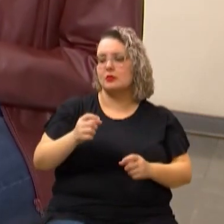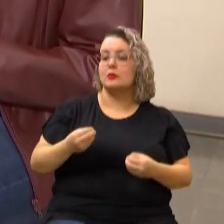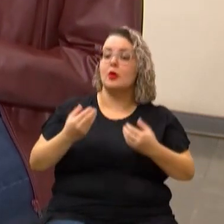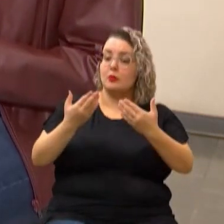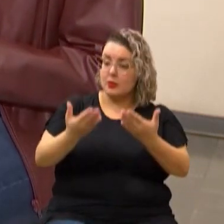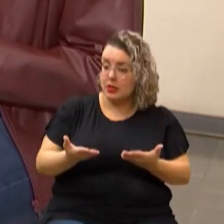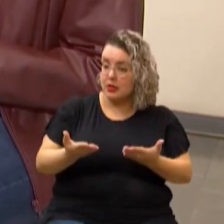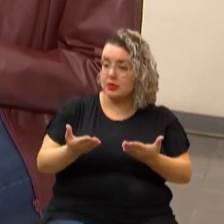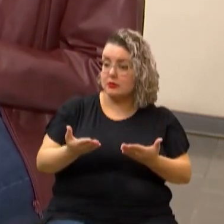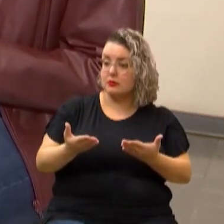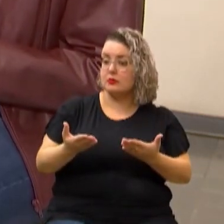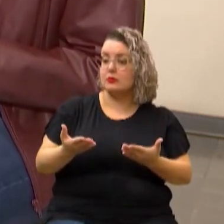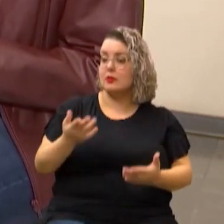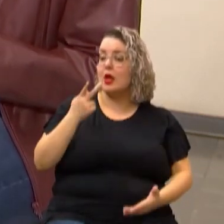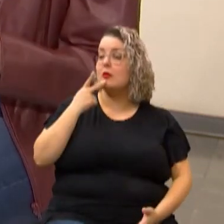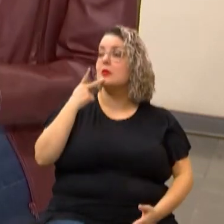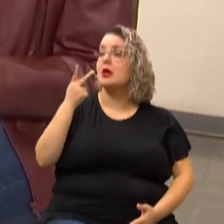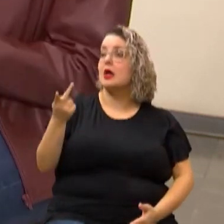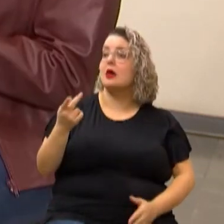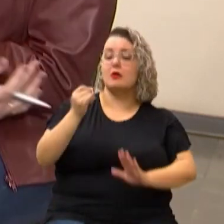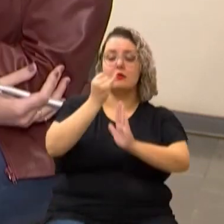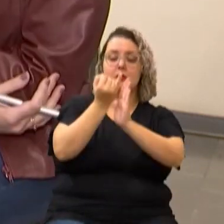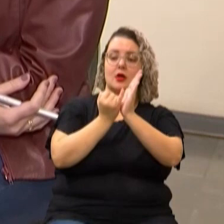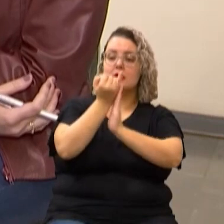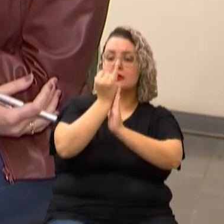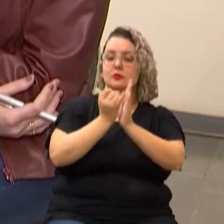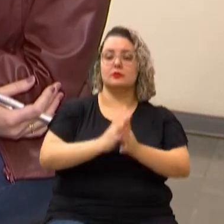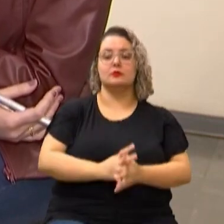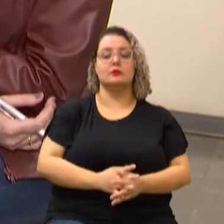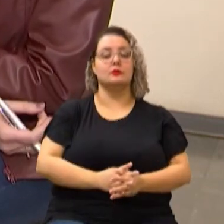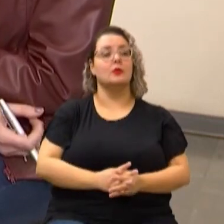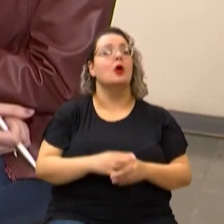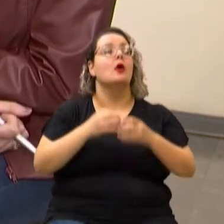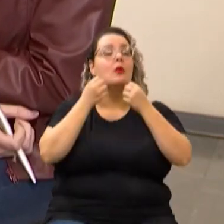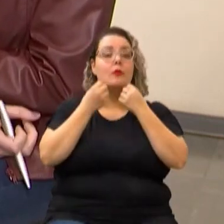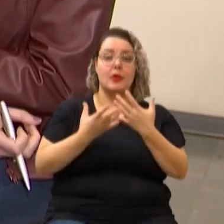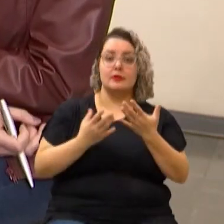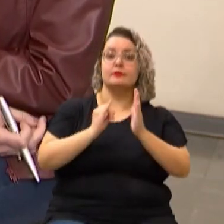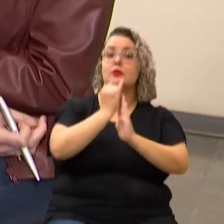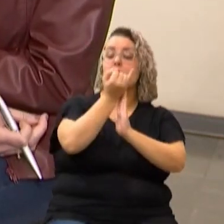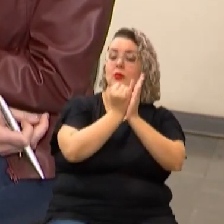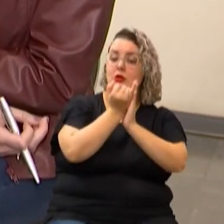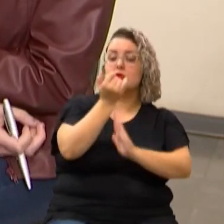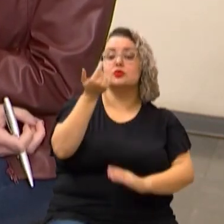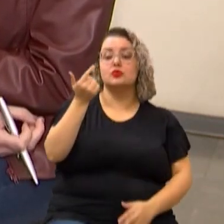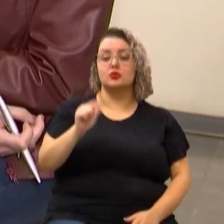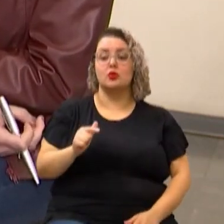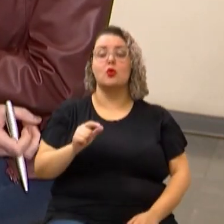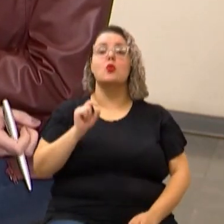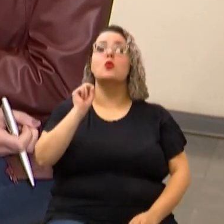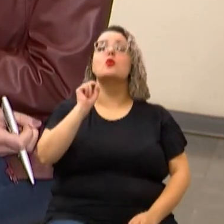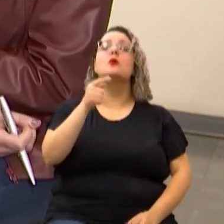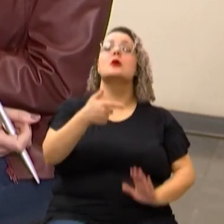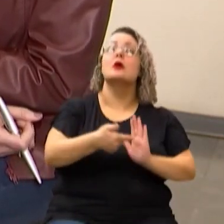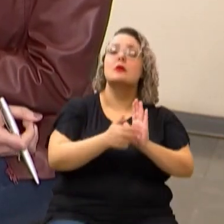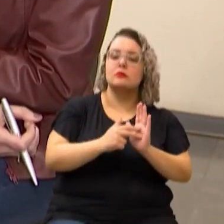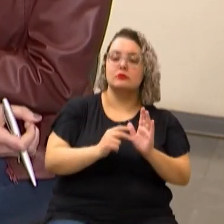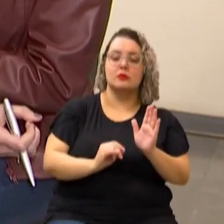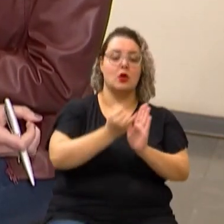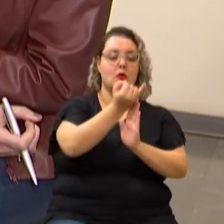do governo, foge o controle do empresário. A taxa de câmbio, por exemplo, que é um dos fatores que nós não